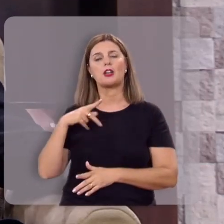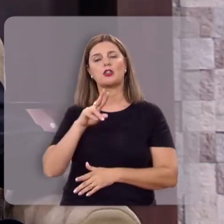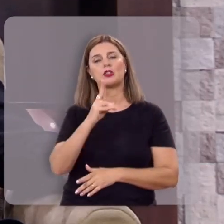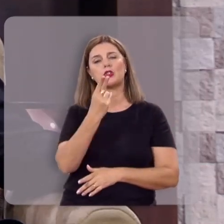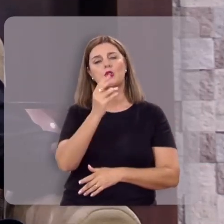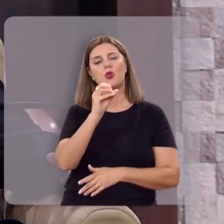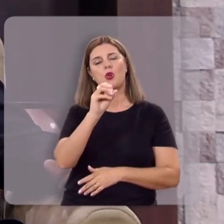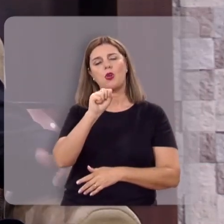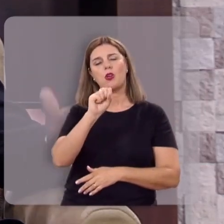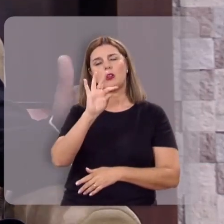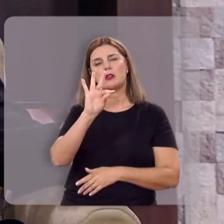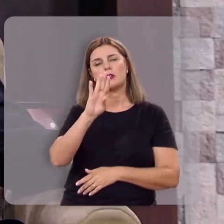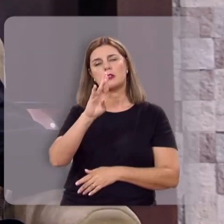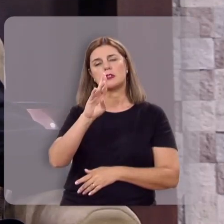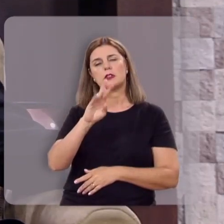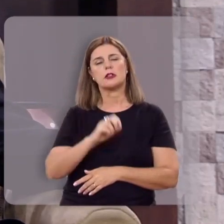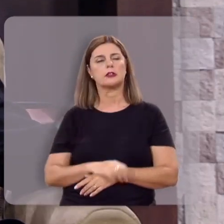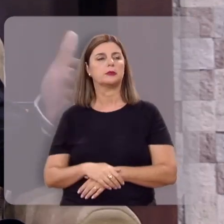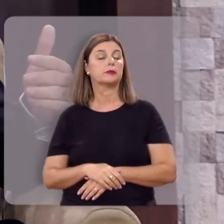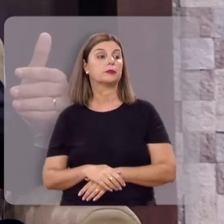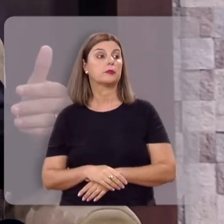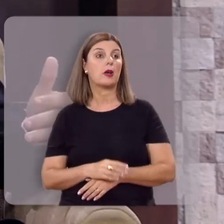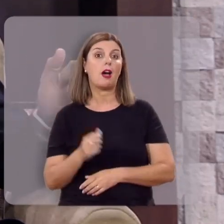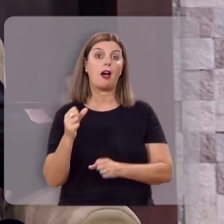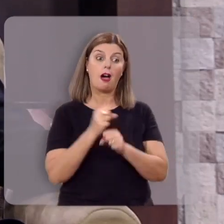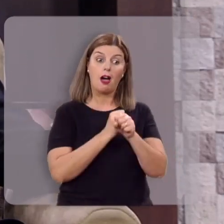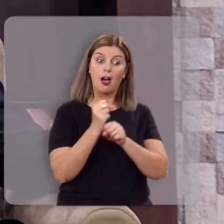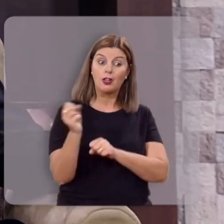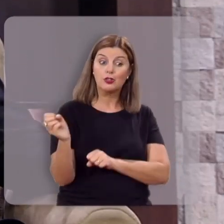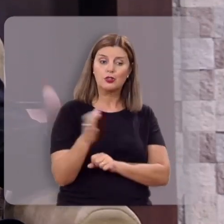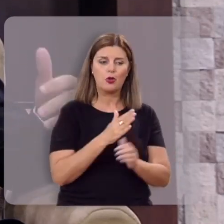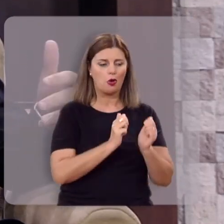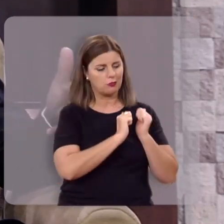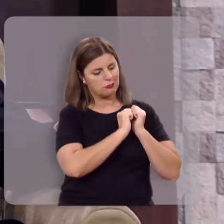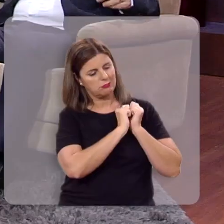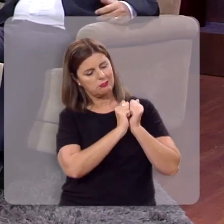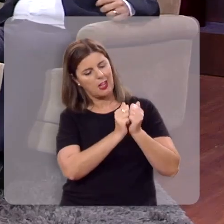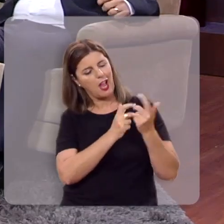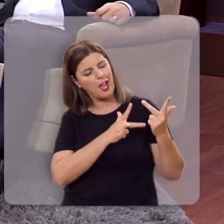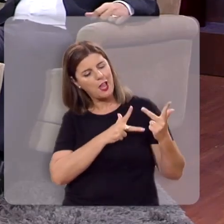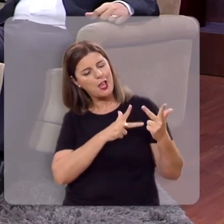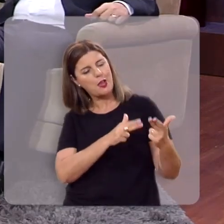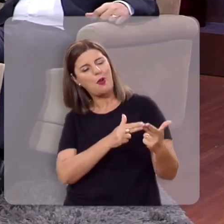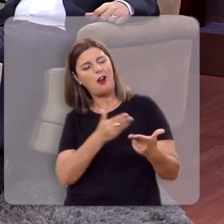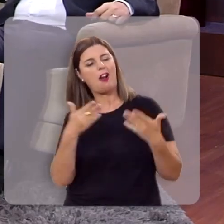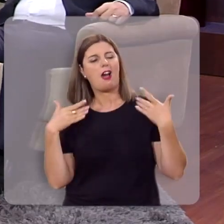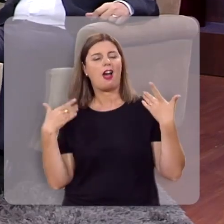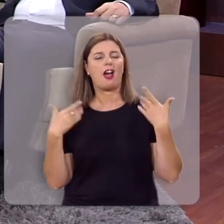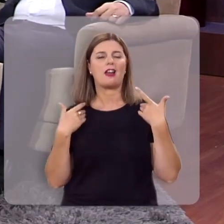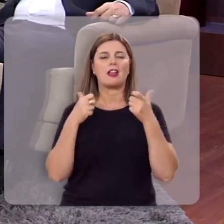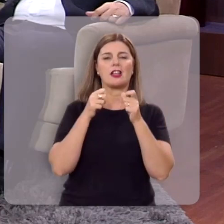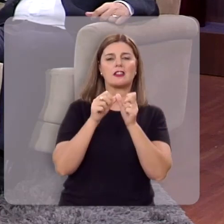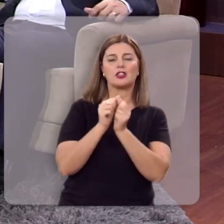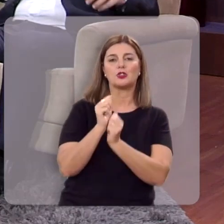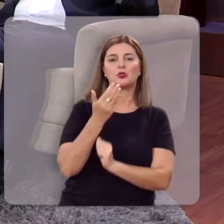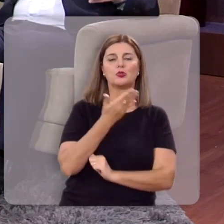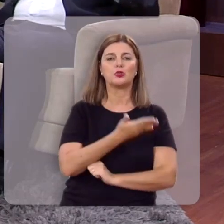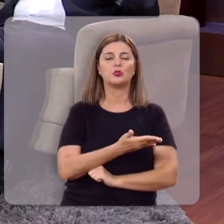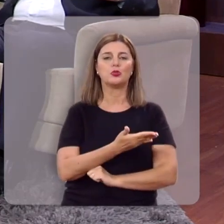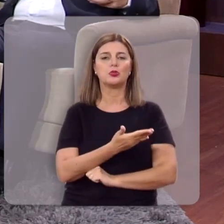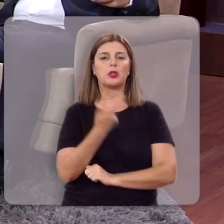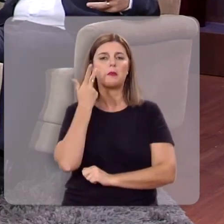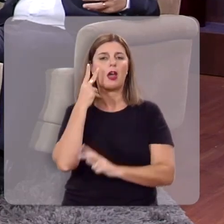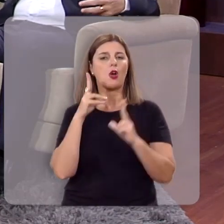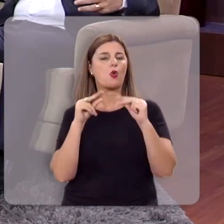Roster Guimarães Lopes. Ano novo, mesma parceria. Uma alegria tê-lo aqui novamente, Reverendo Roster,